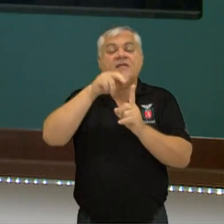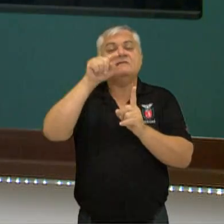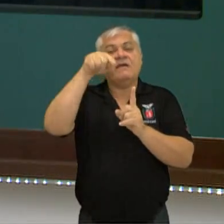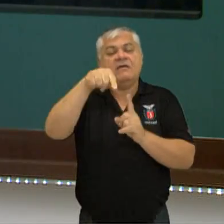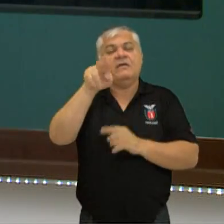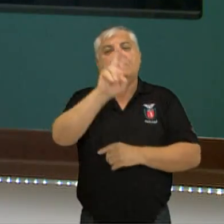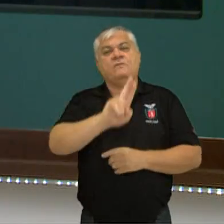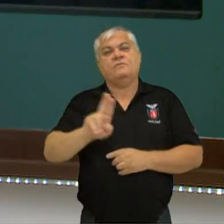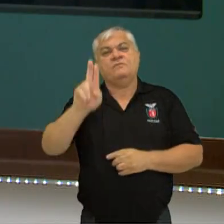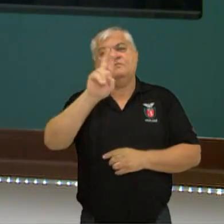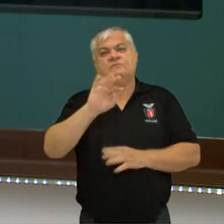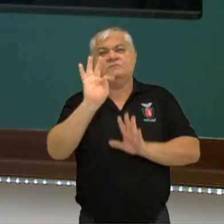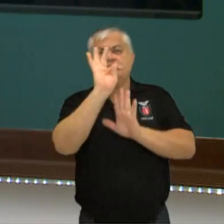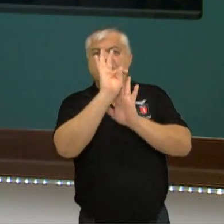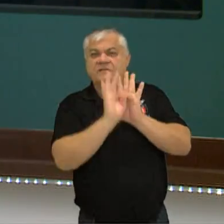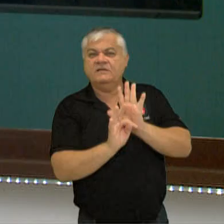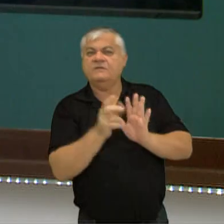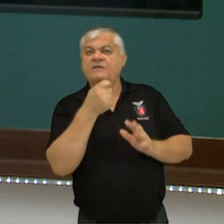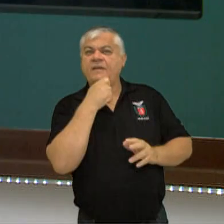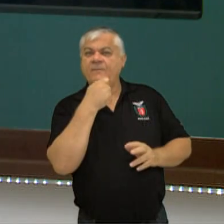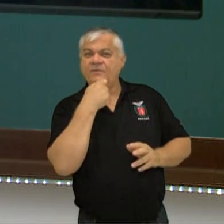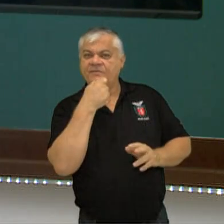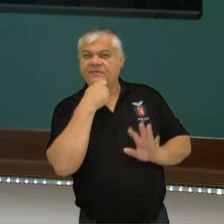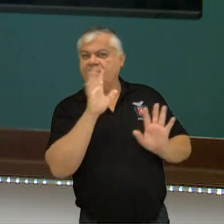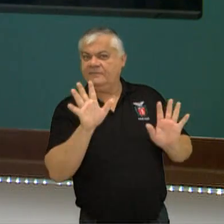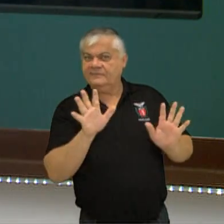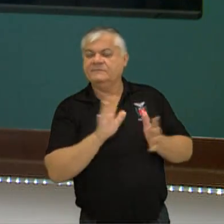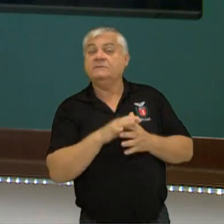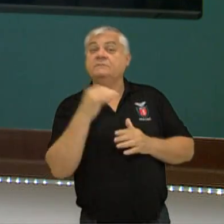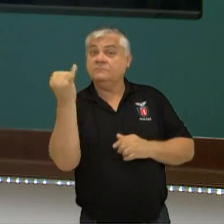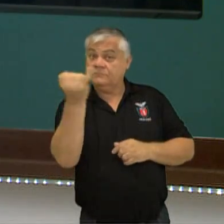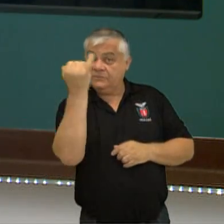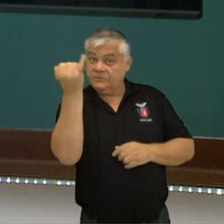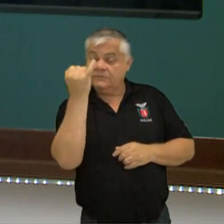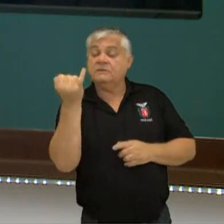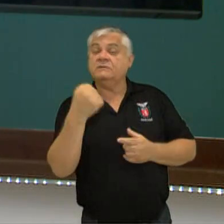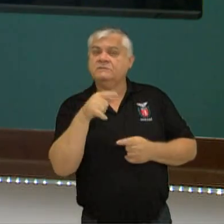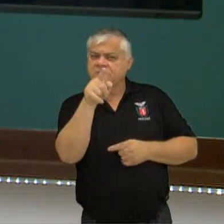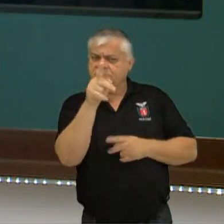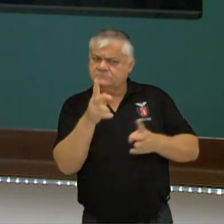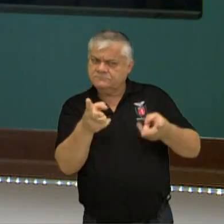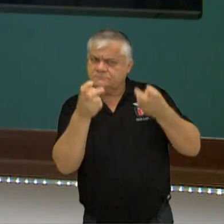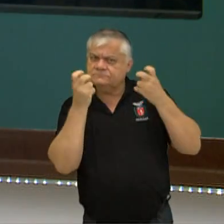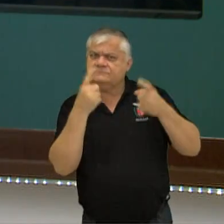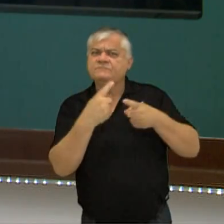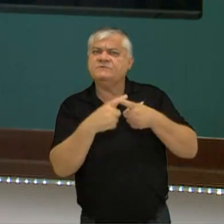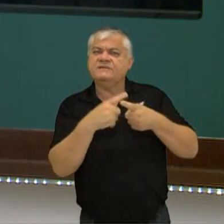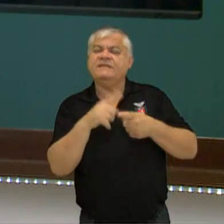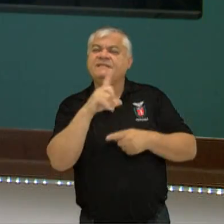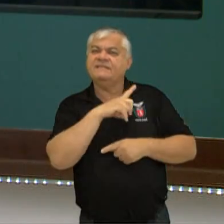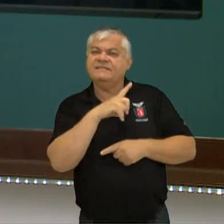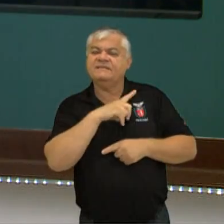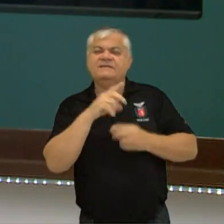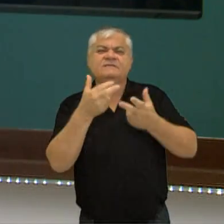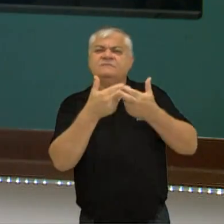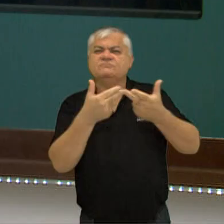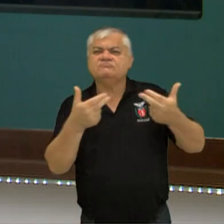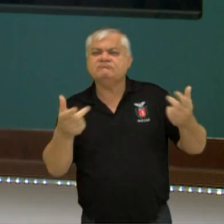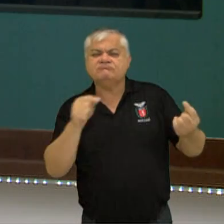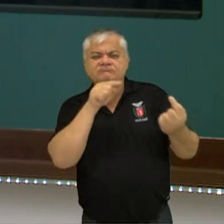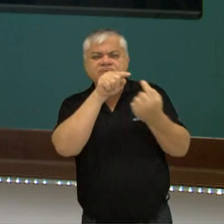nesse gênero textual chamado reportagem. E é importante você perceber, por quê? Ela tem todo um